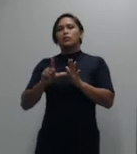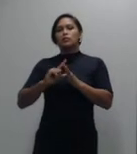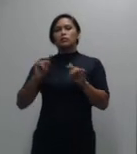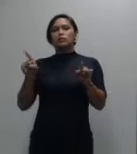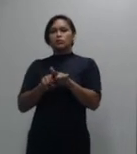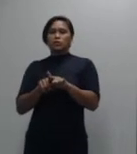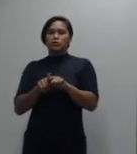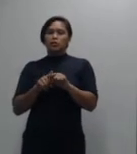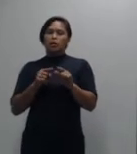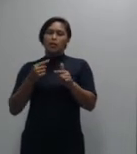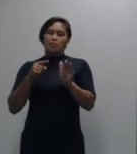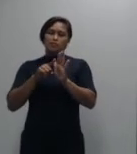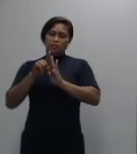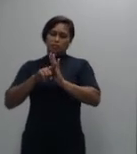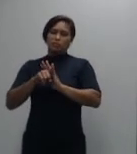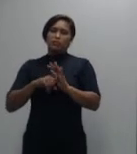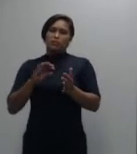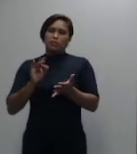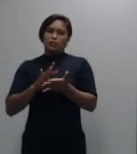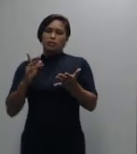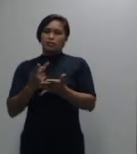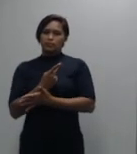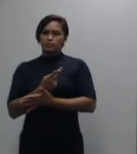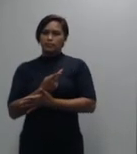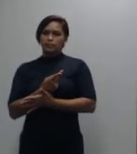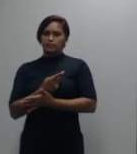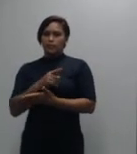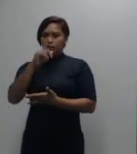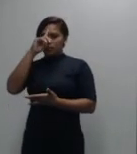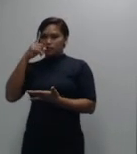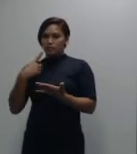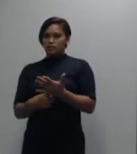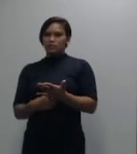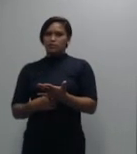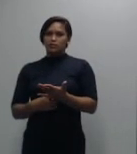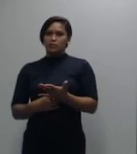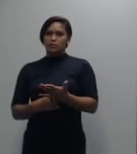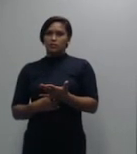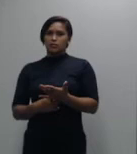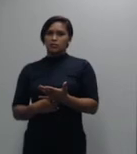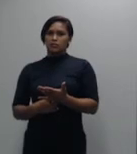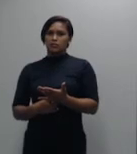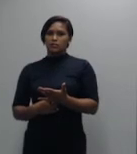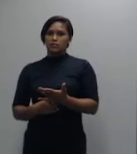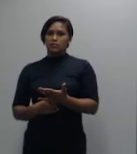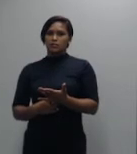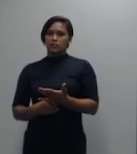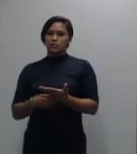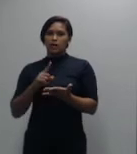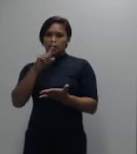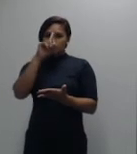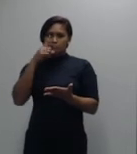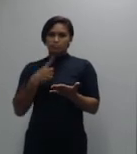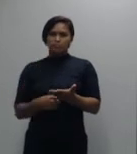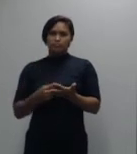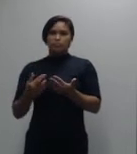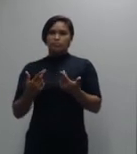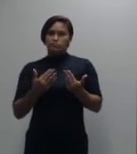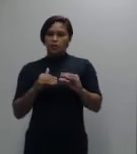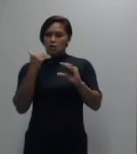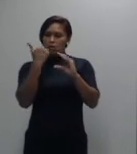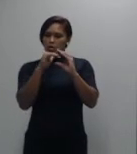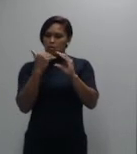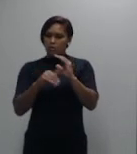significava que aconteceu a decisão do agravo interno a comandar o envio de memoriais o